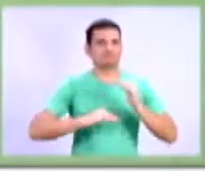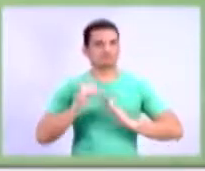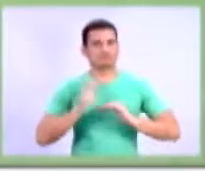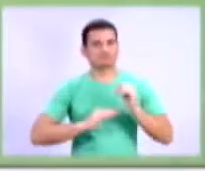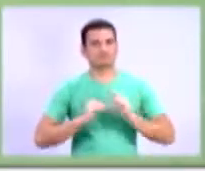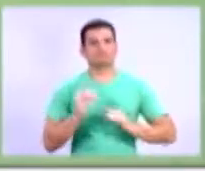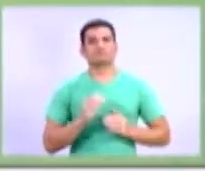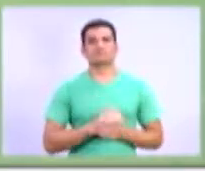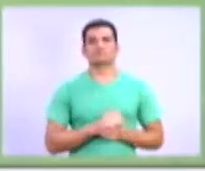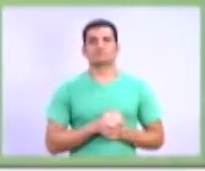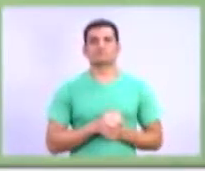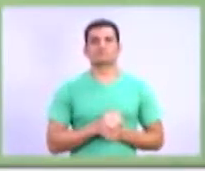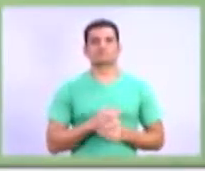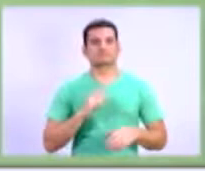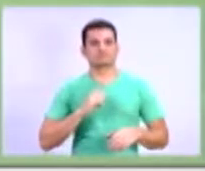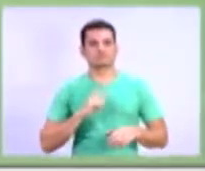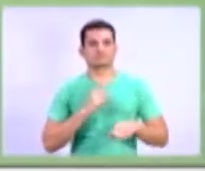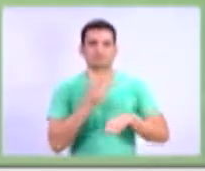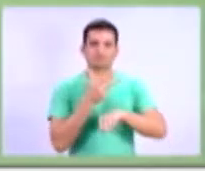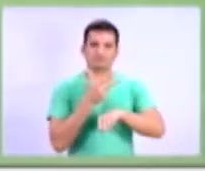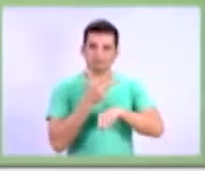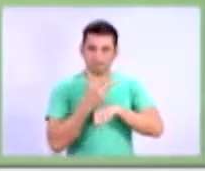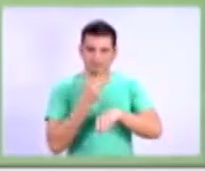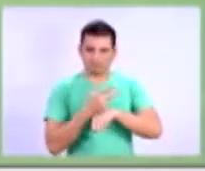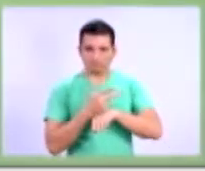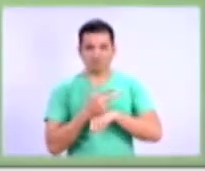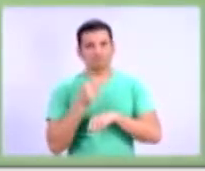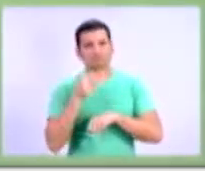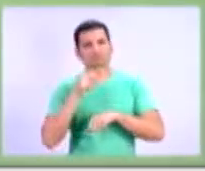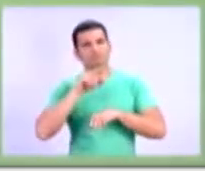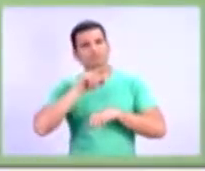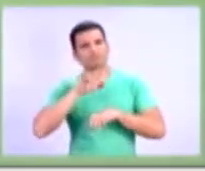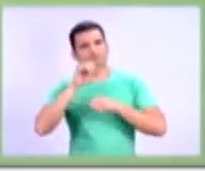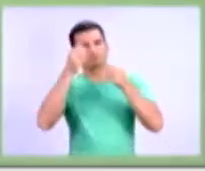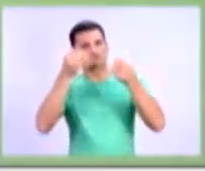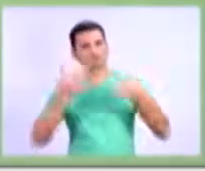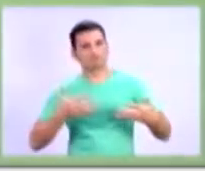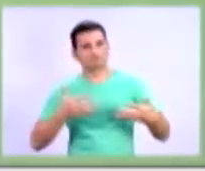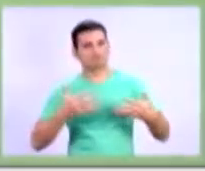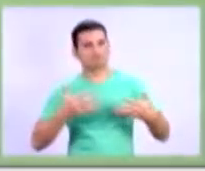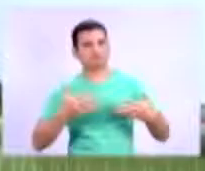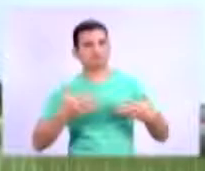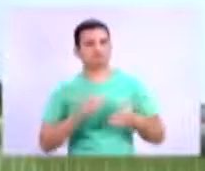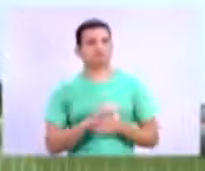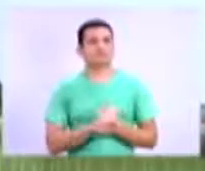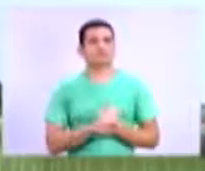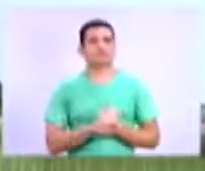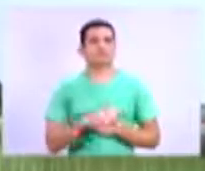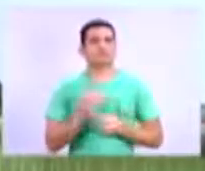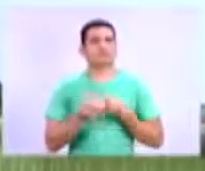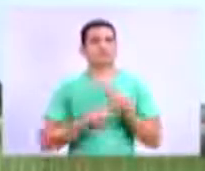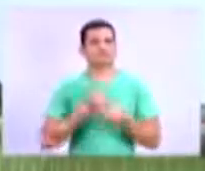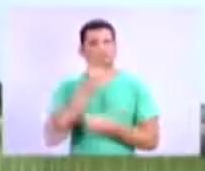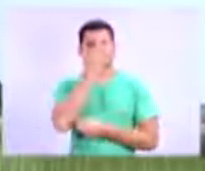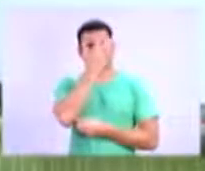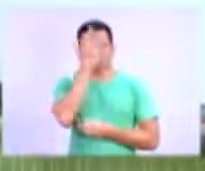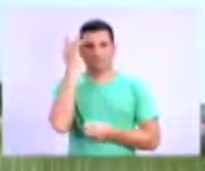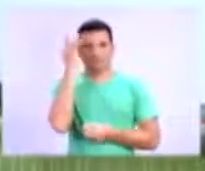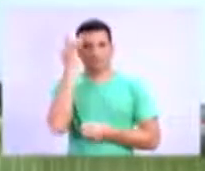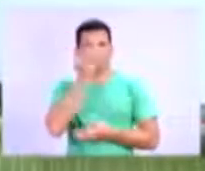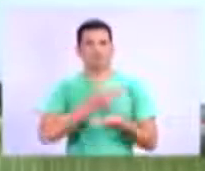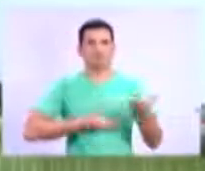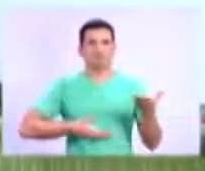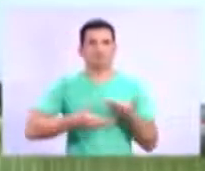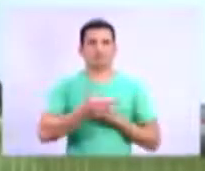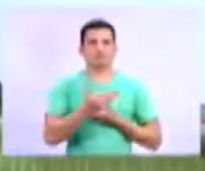vamos trazer um vídeo que vai refletir sobre essas questões de como as pessoas se relacionam